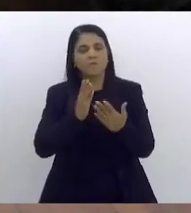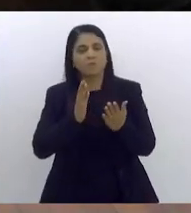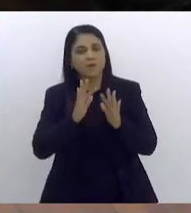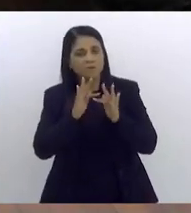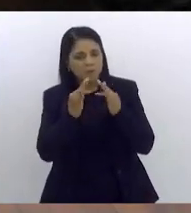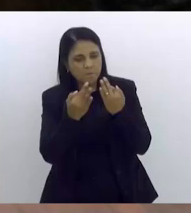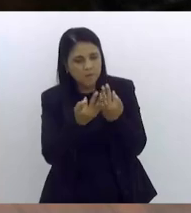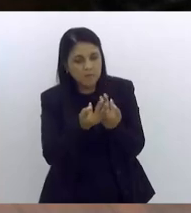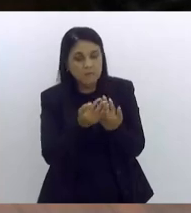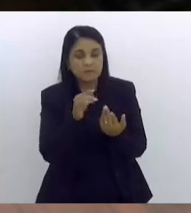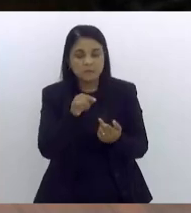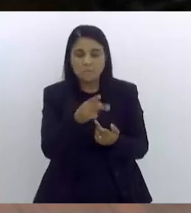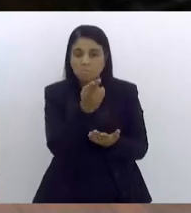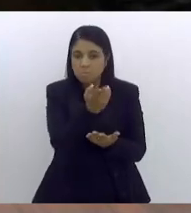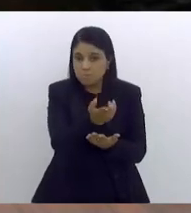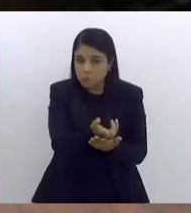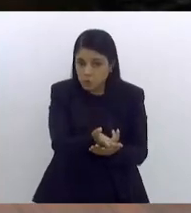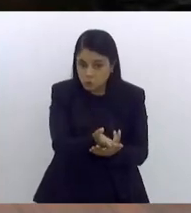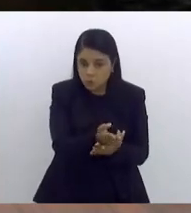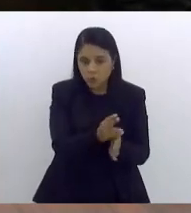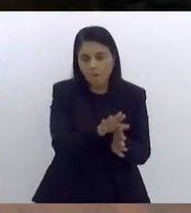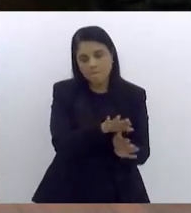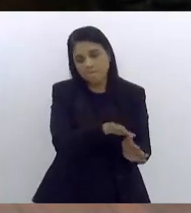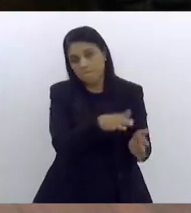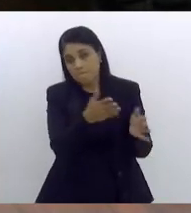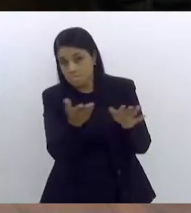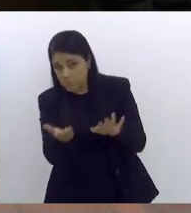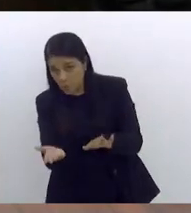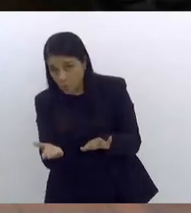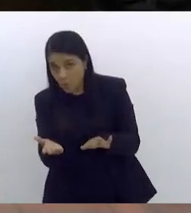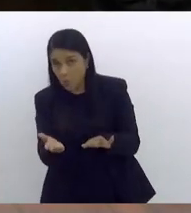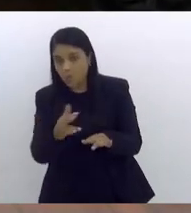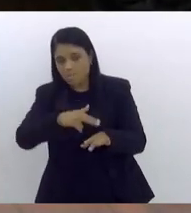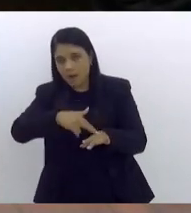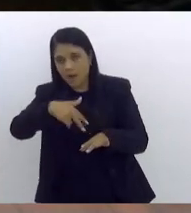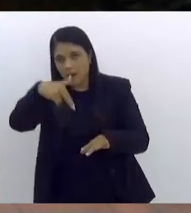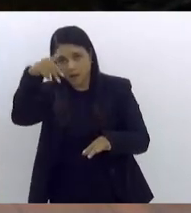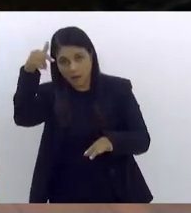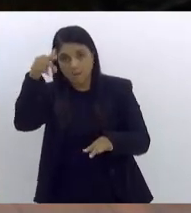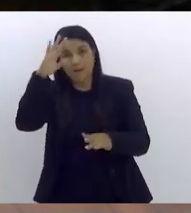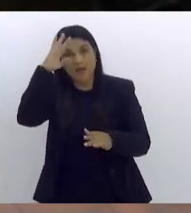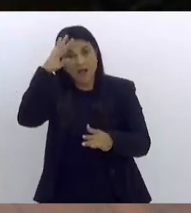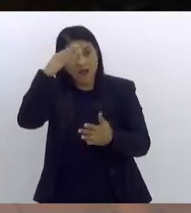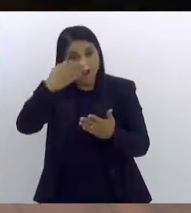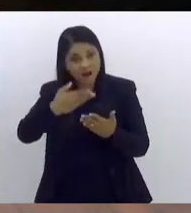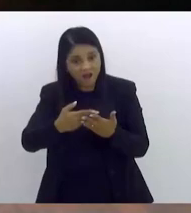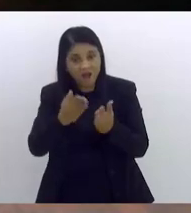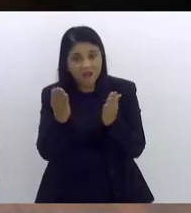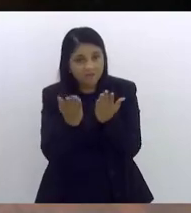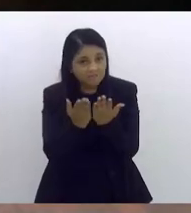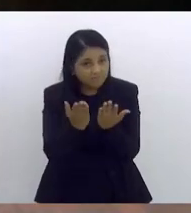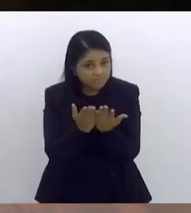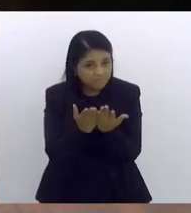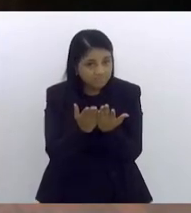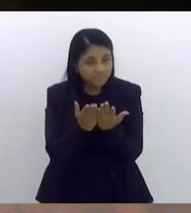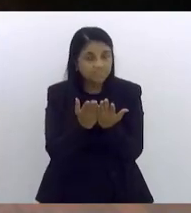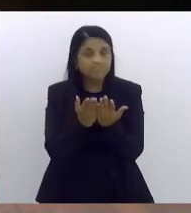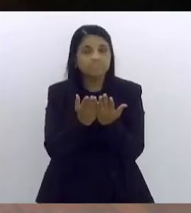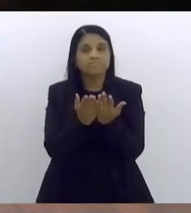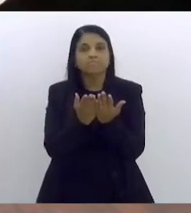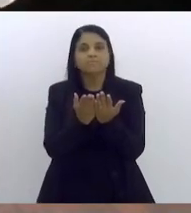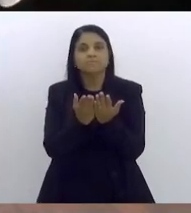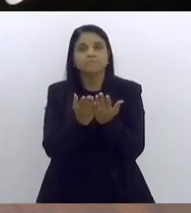a eternidade, não é? Mas nós cremos que enquanto